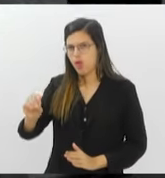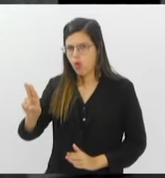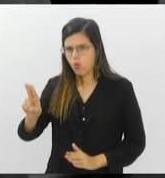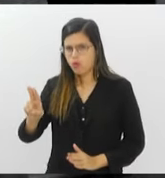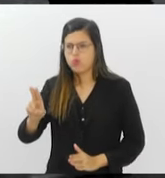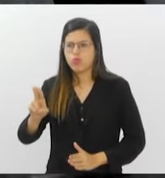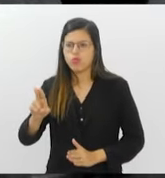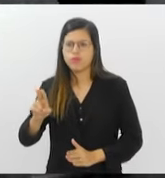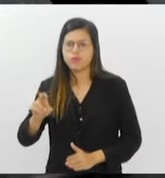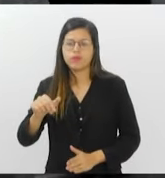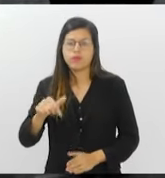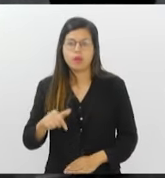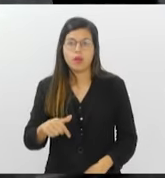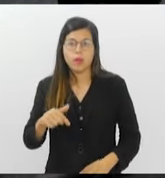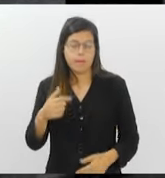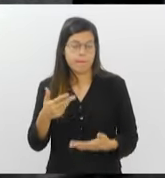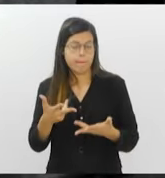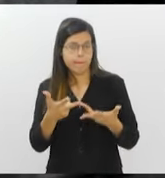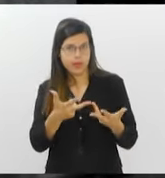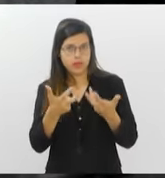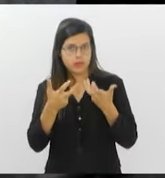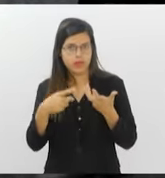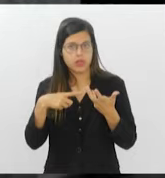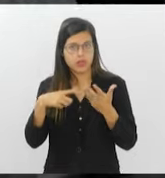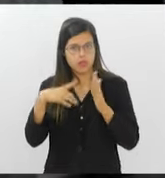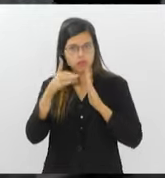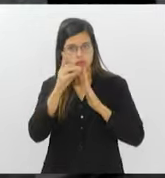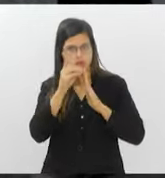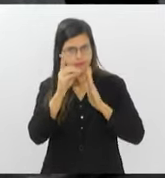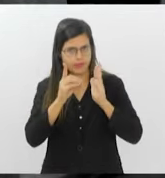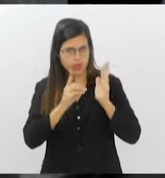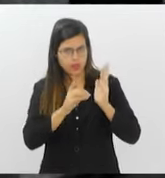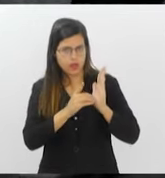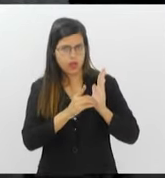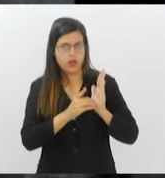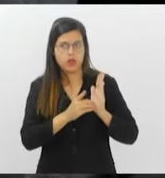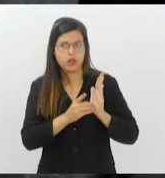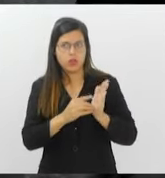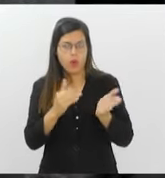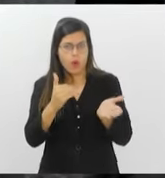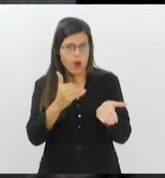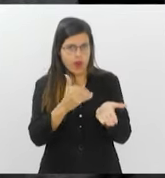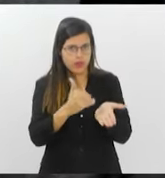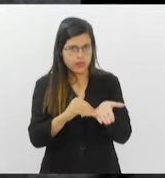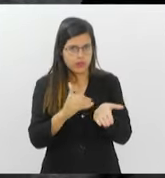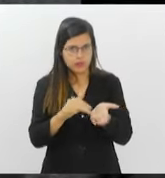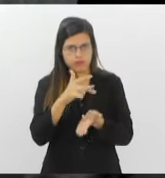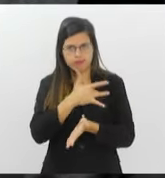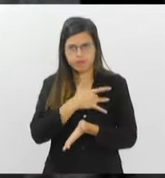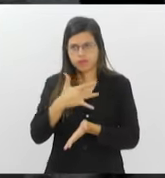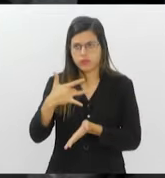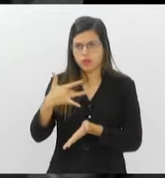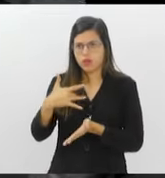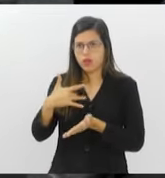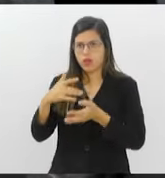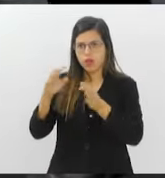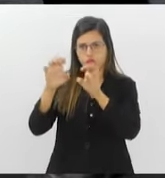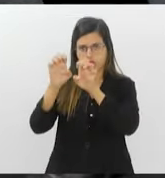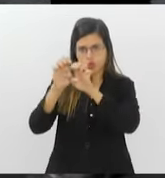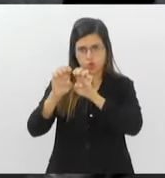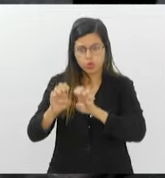ter observado que houve um decreto em que a Secretaria de Saúde foi